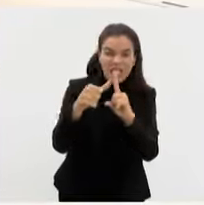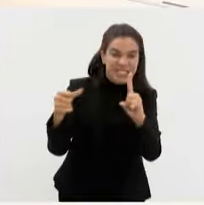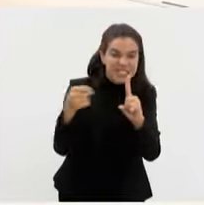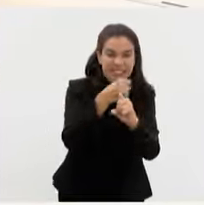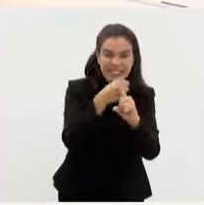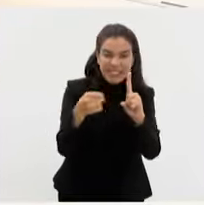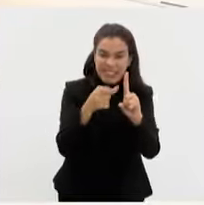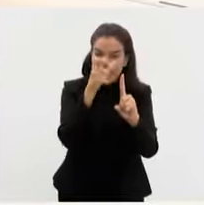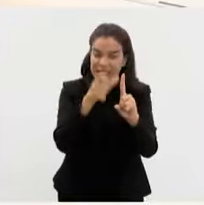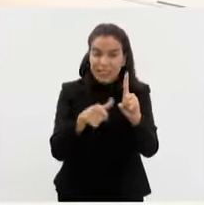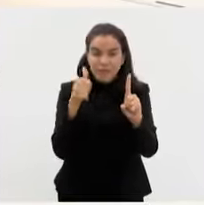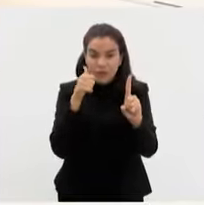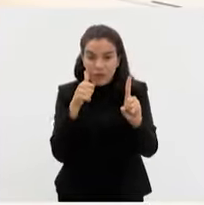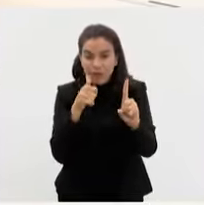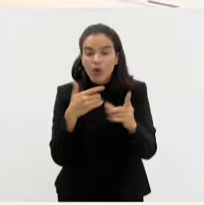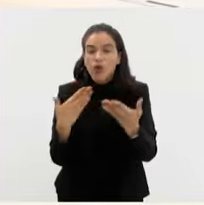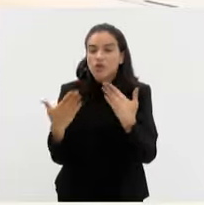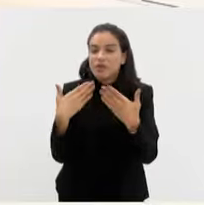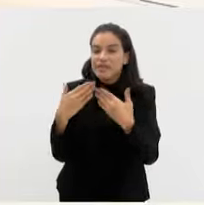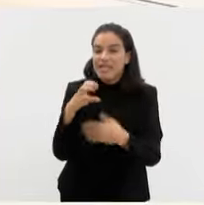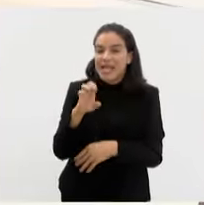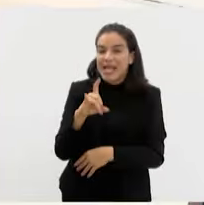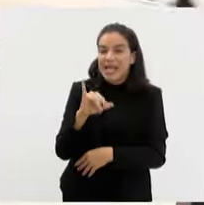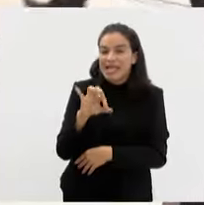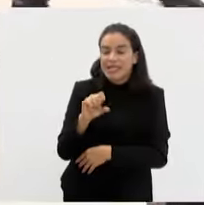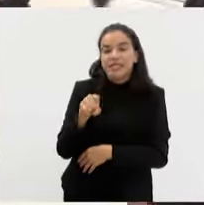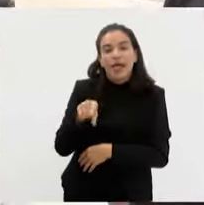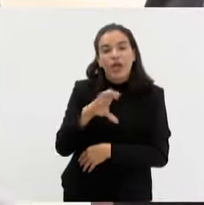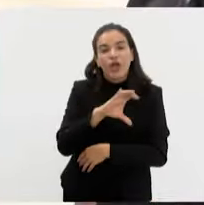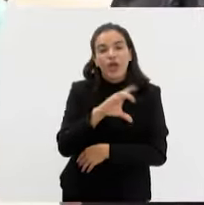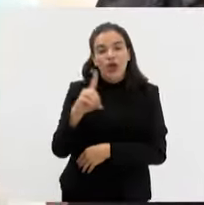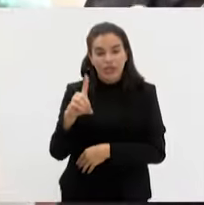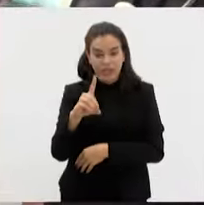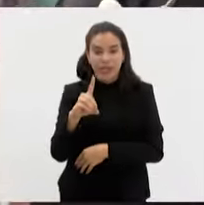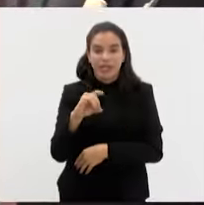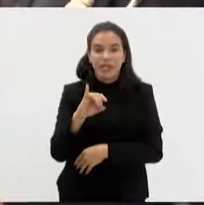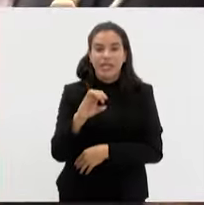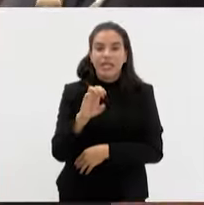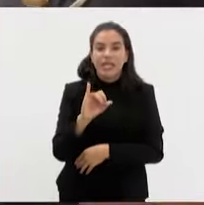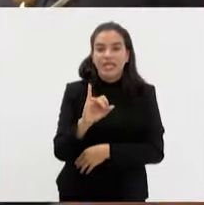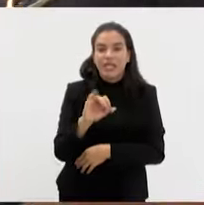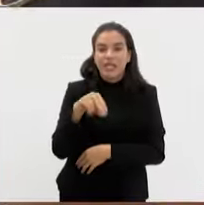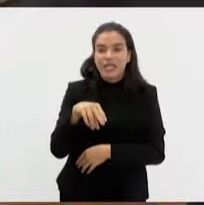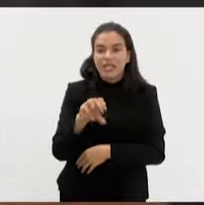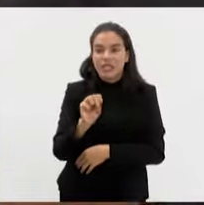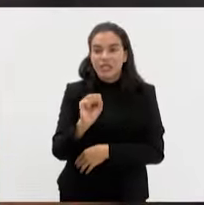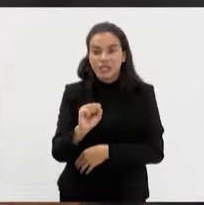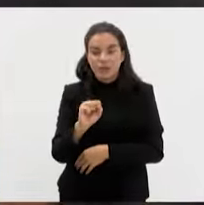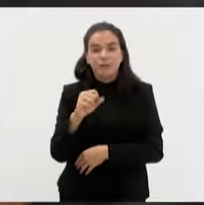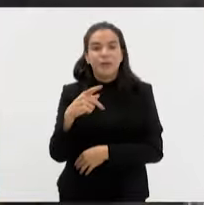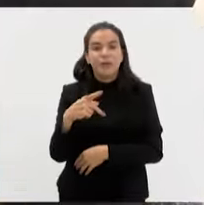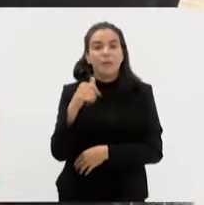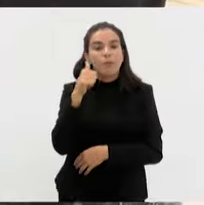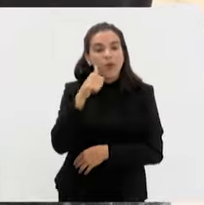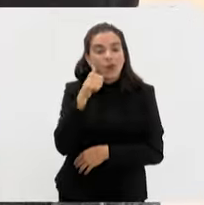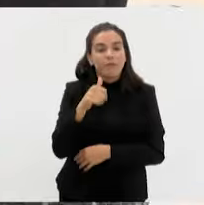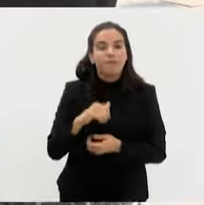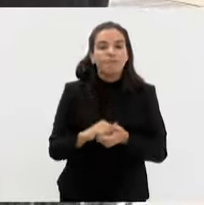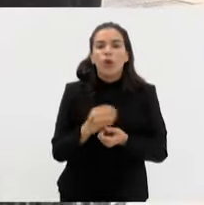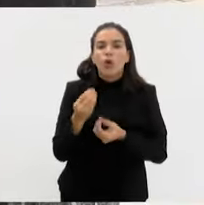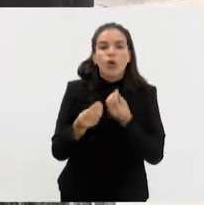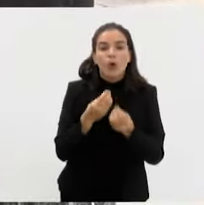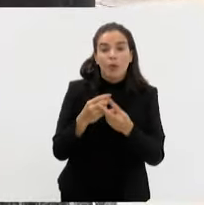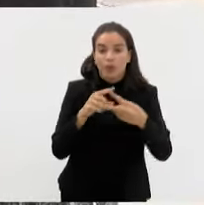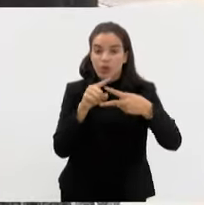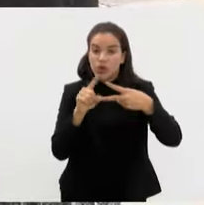nós conversamos com a Elisângela Oliveira, que é coordenadora do núcleo ISP Mulher, para falar sobre algumas medidas que estão sendo adotadas, o lançamento de